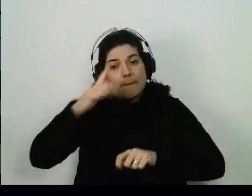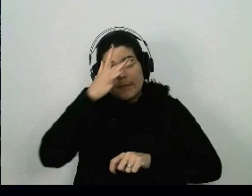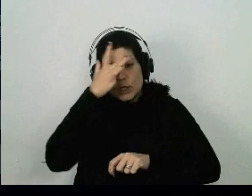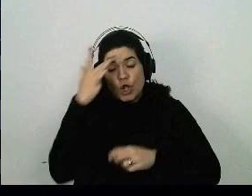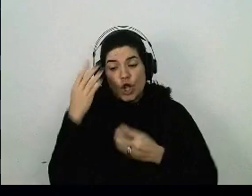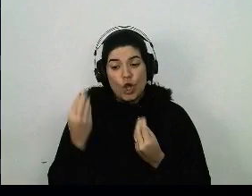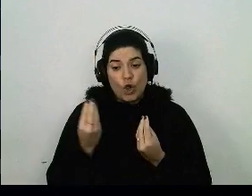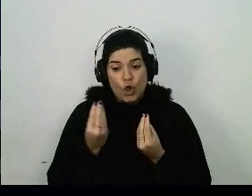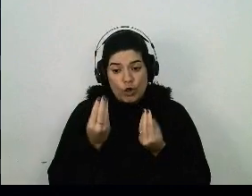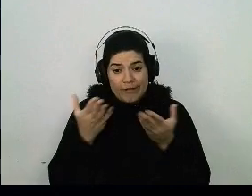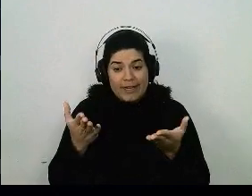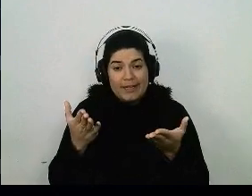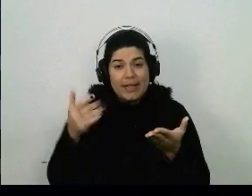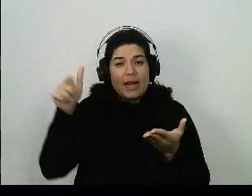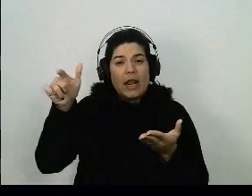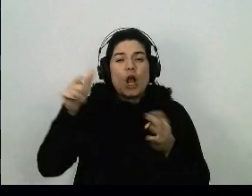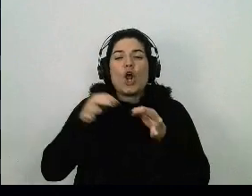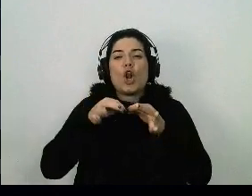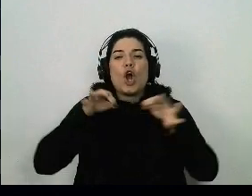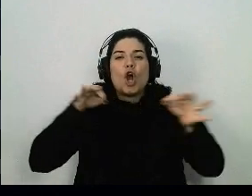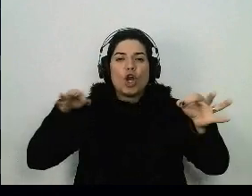Nordeste.